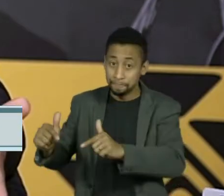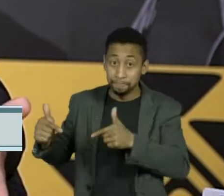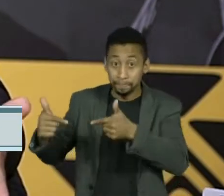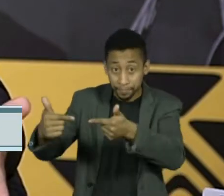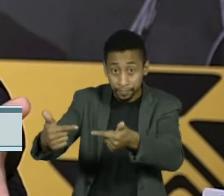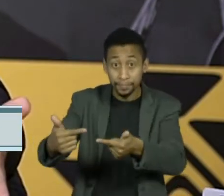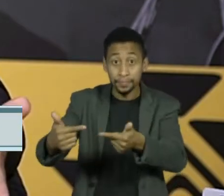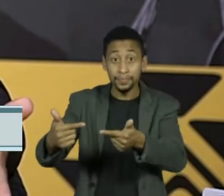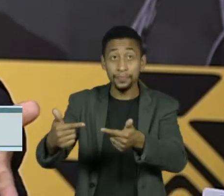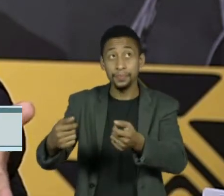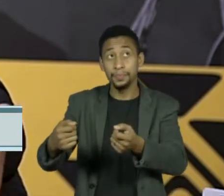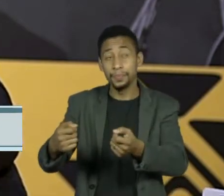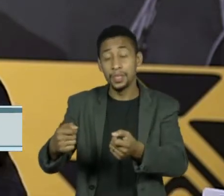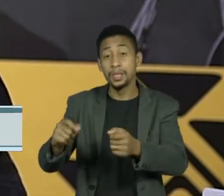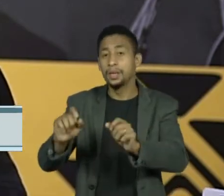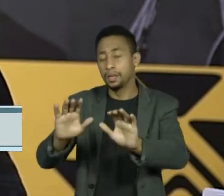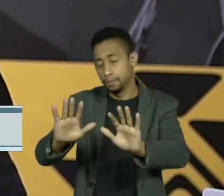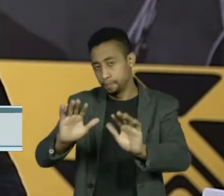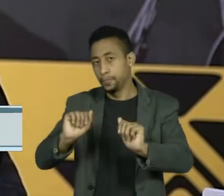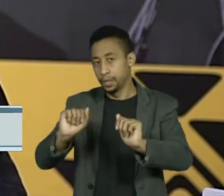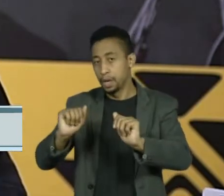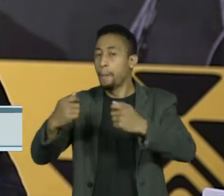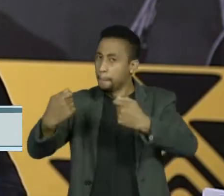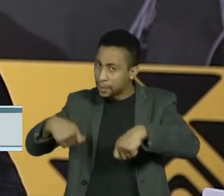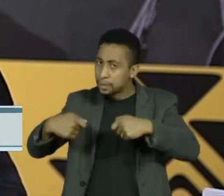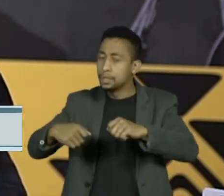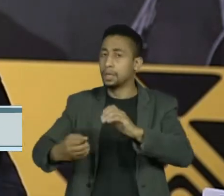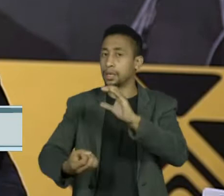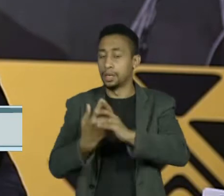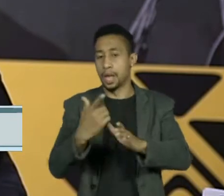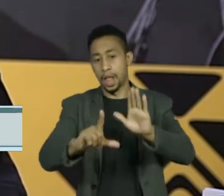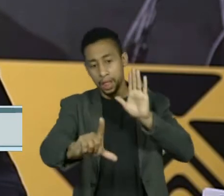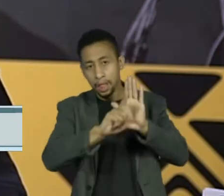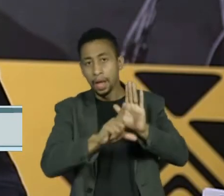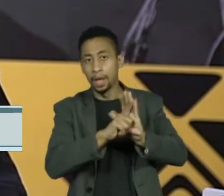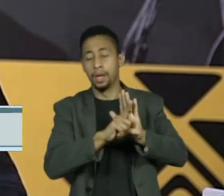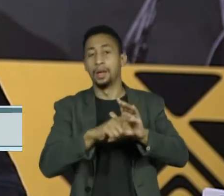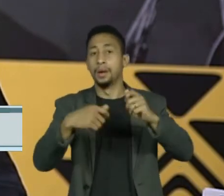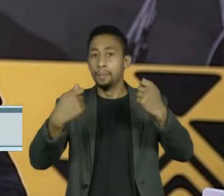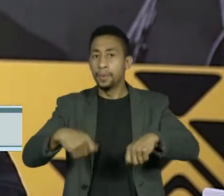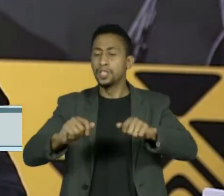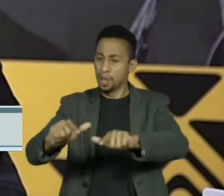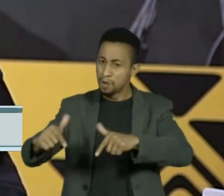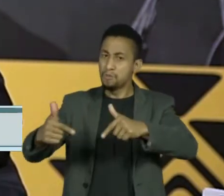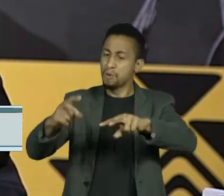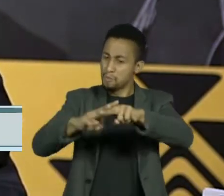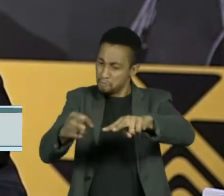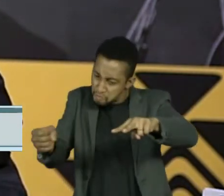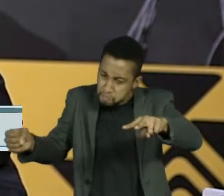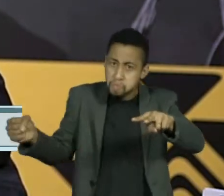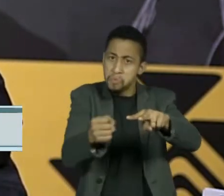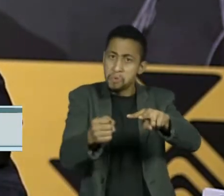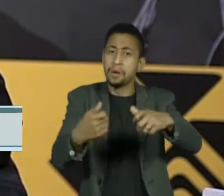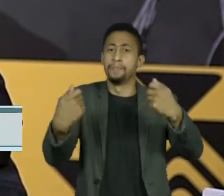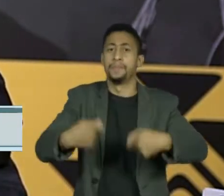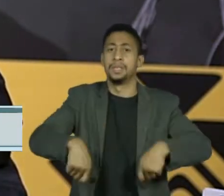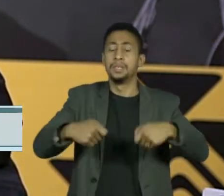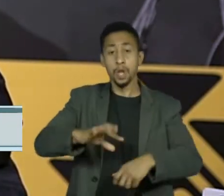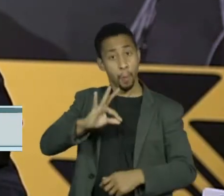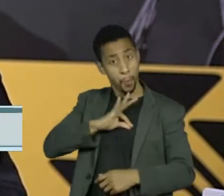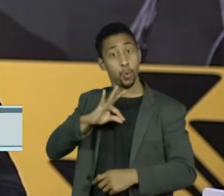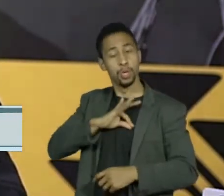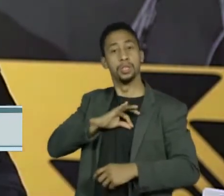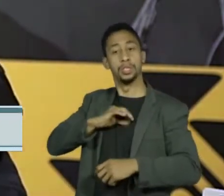pressuposto, lógico que nós precisamos de lei, nós precisamos de prisão, nós precisamos de polícia para punir e para